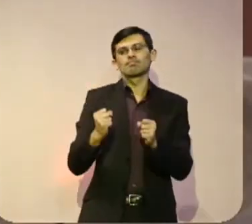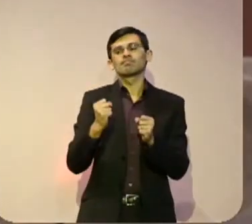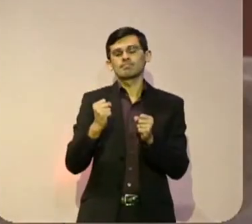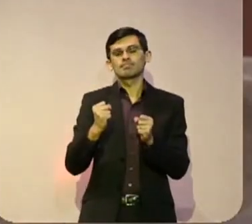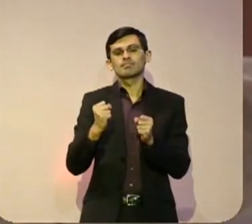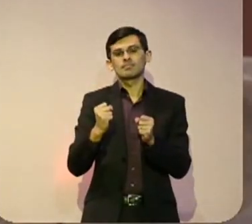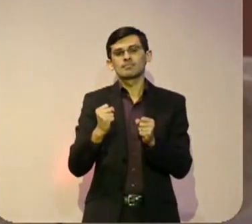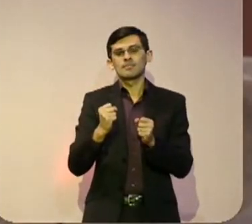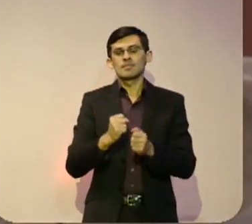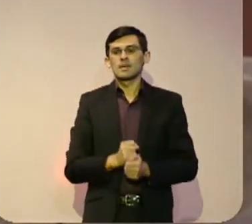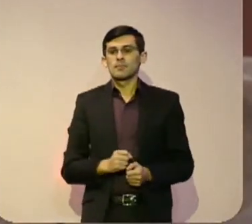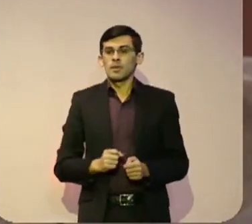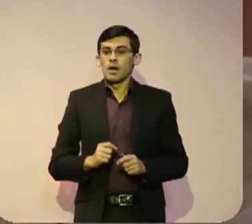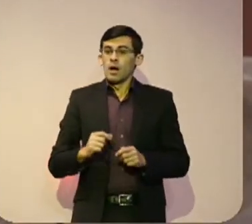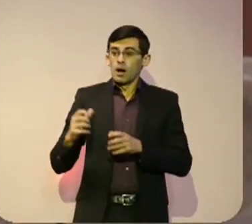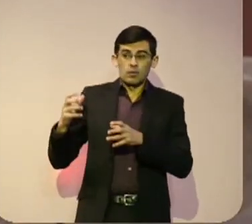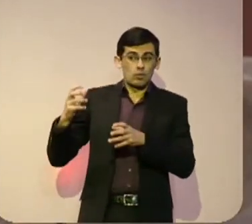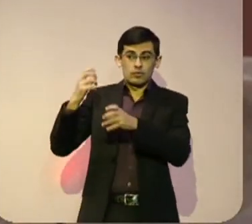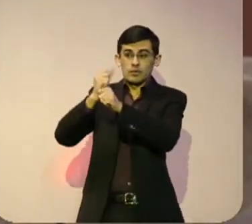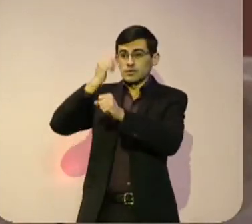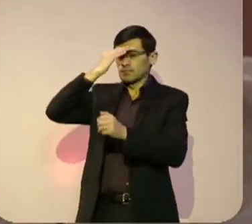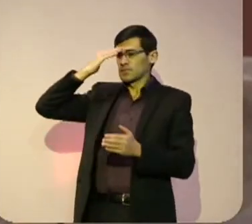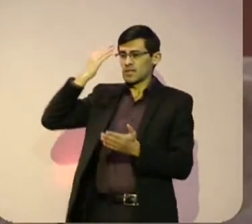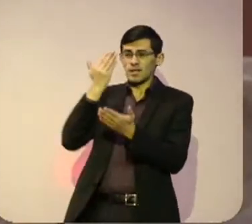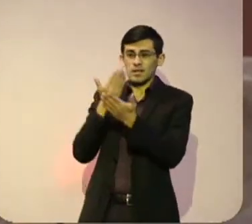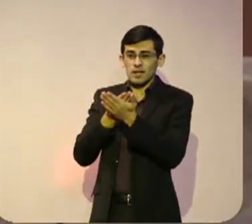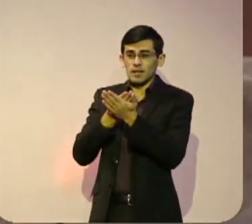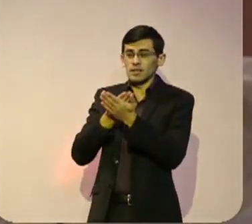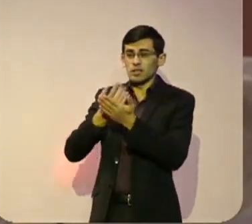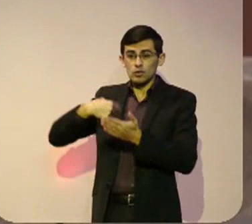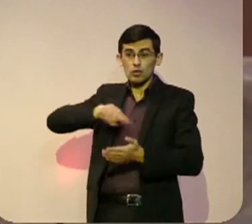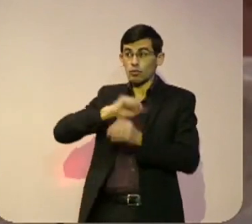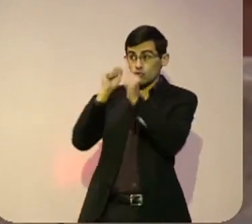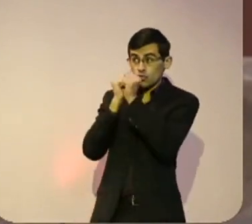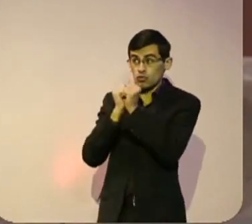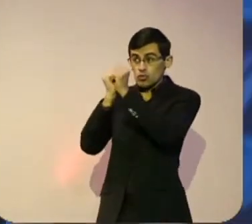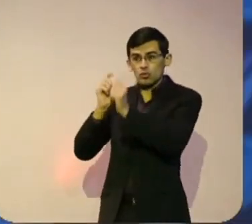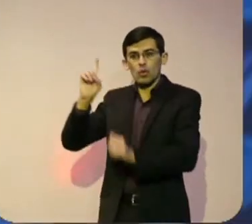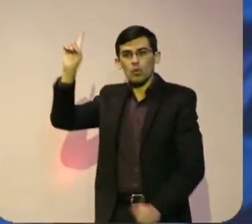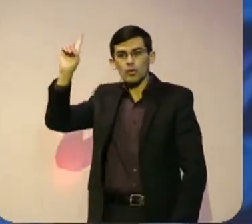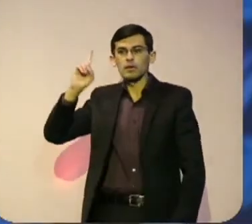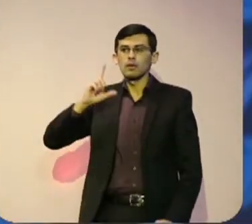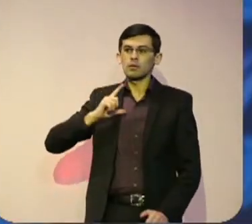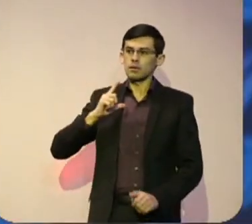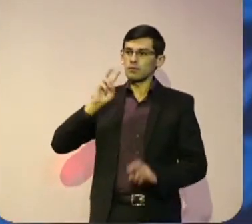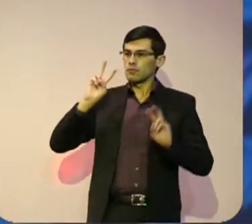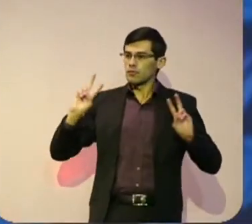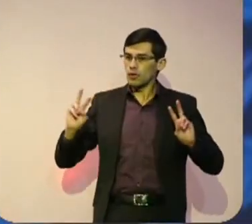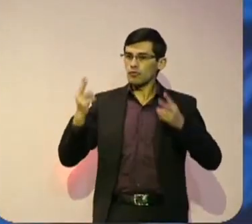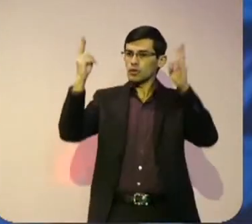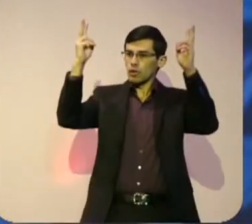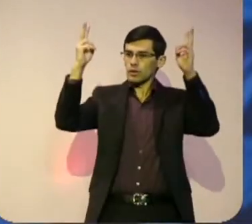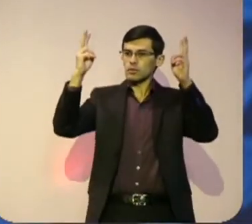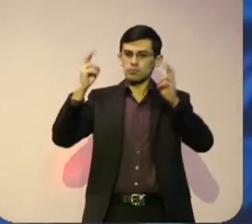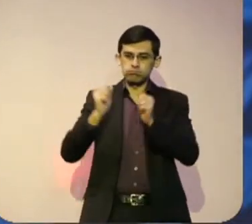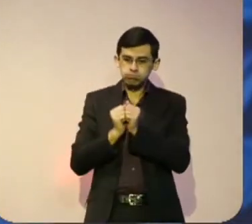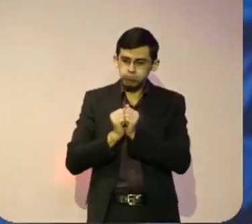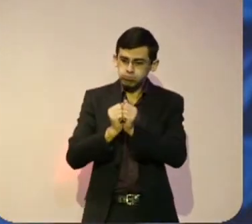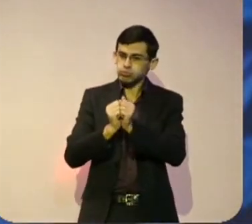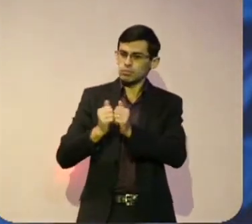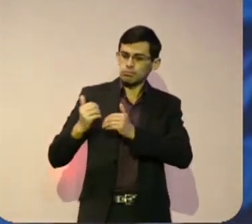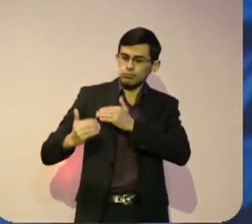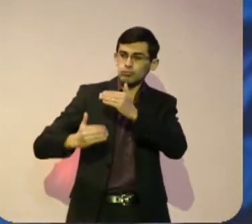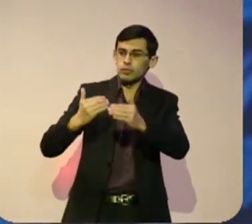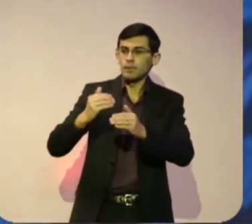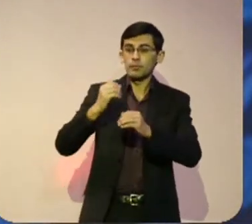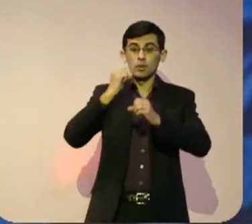Todo-Poderoso. A confiança de crer que com Ele passaremos pelas dificuldades que estão se apresentando diante de nós.